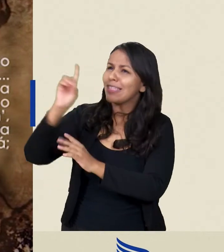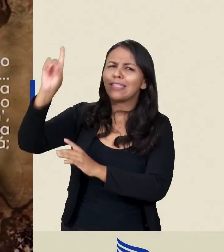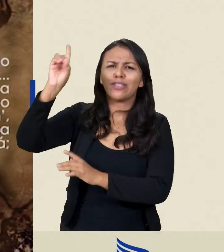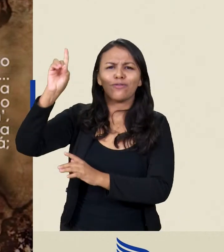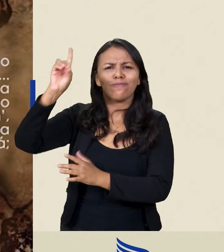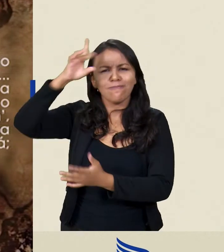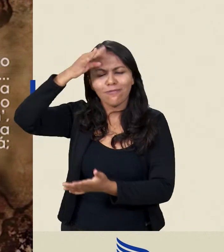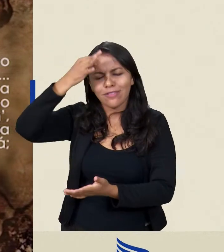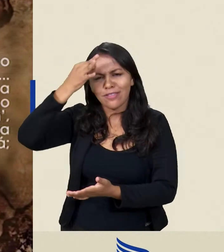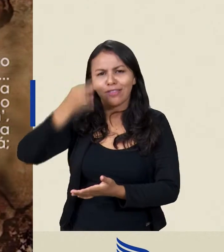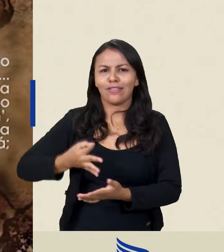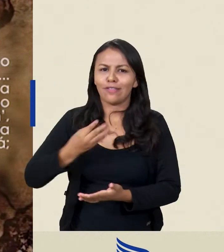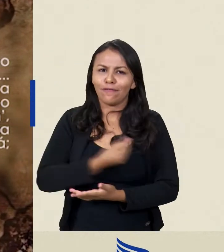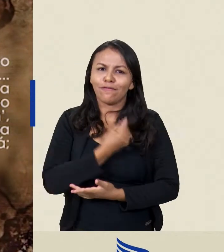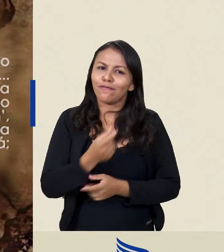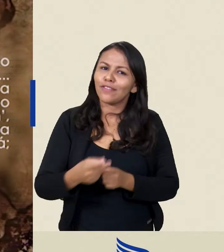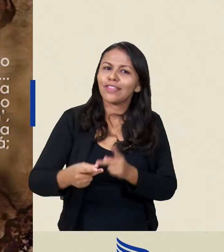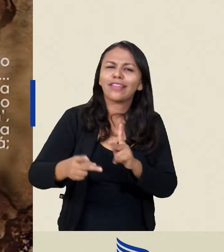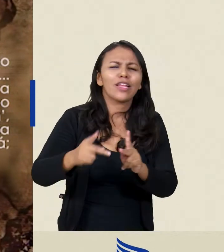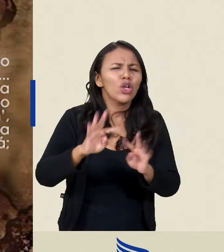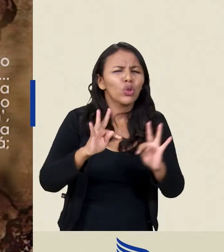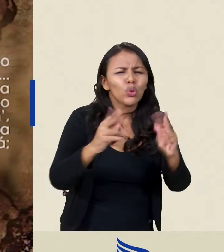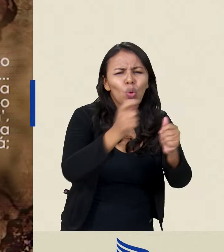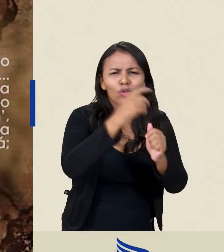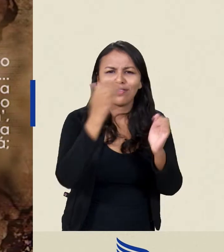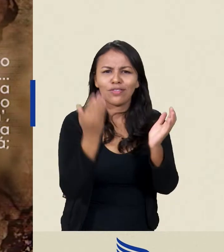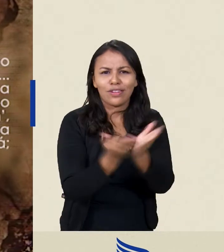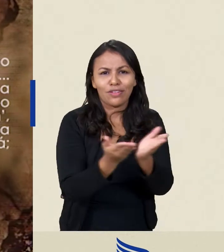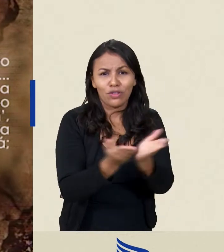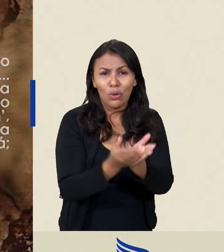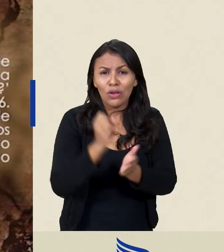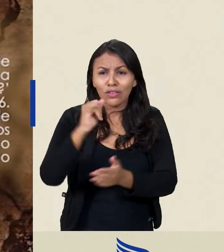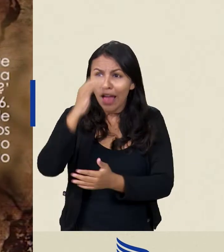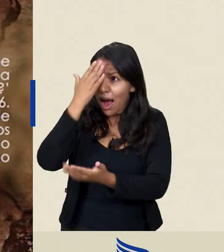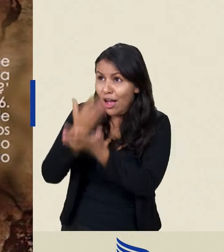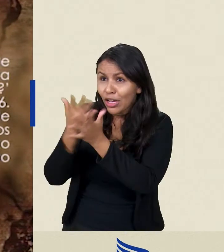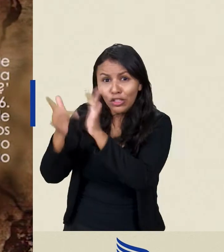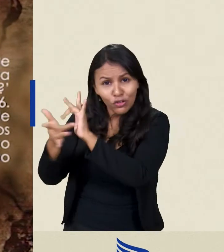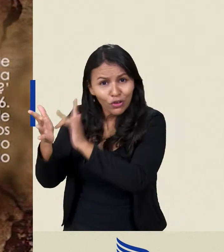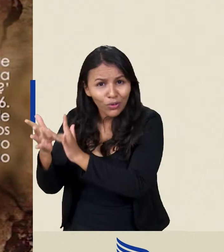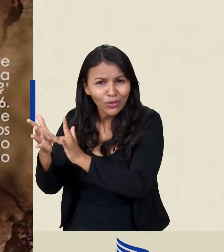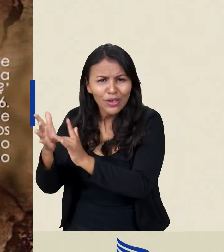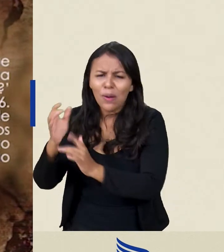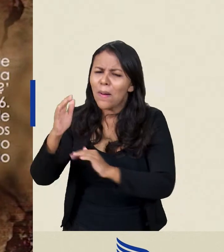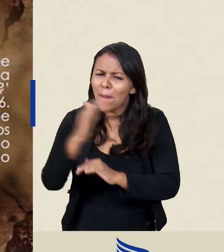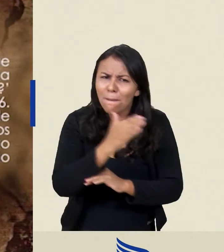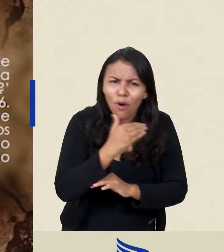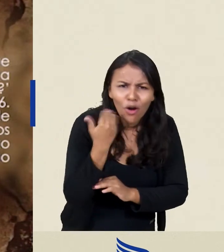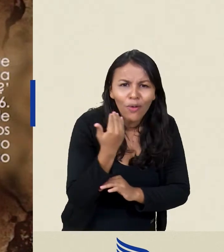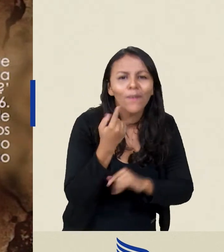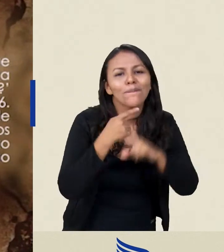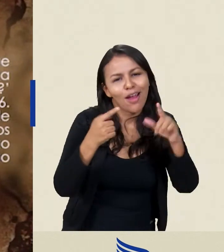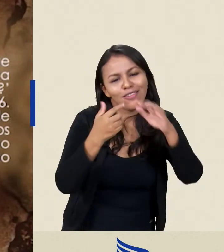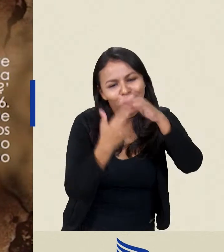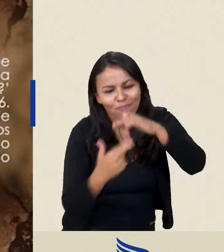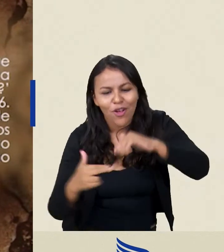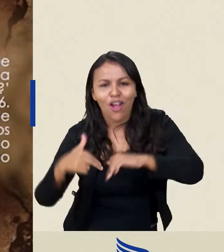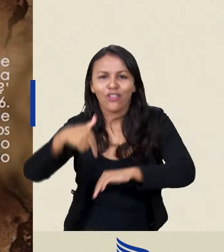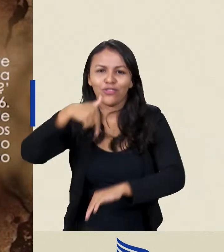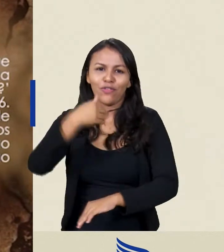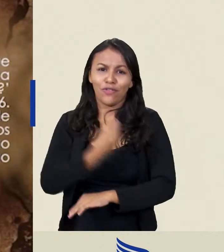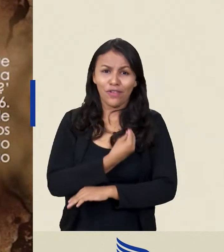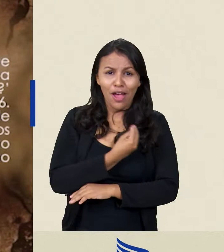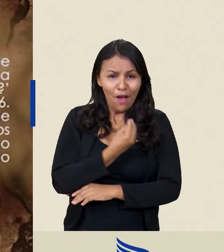em mim, disse Jesus, ainda que esteja morto, viverá. E todo aquele que vive e crê em mim